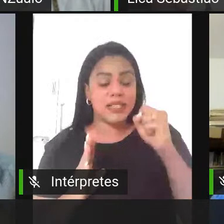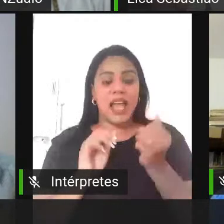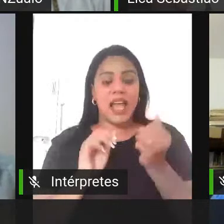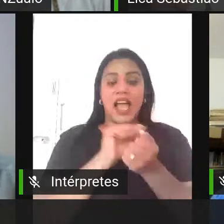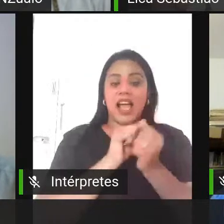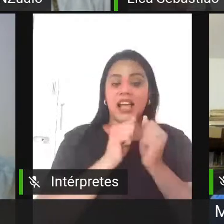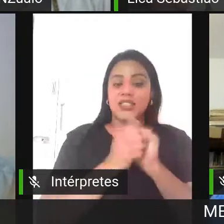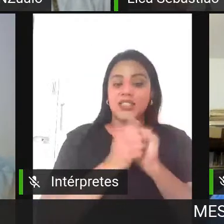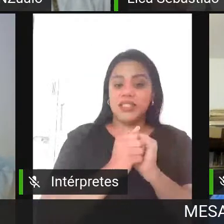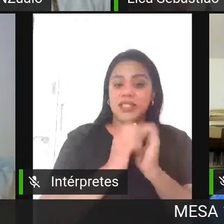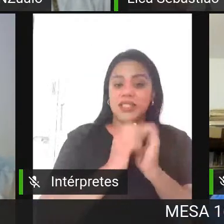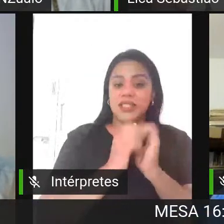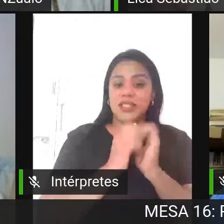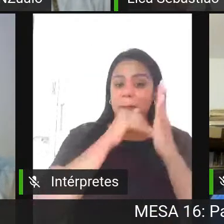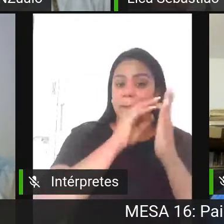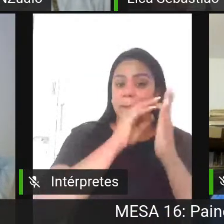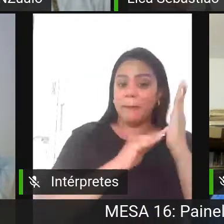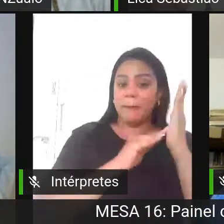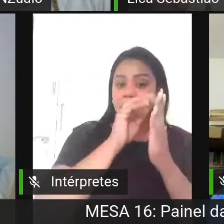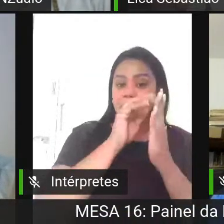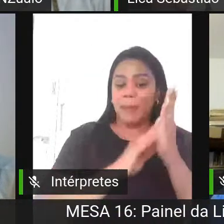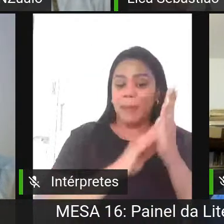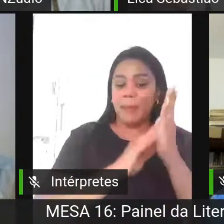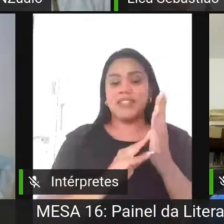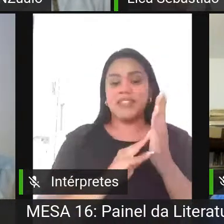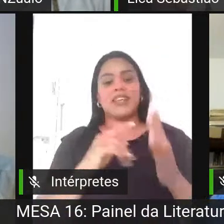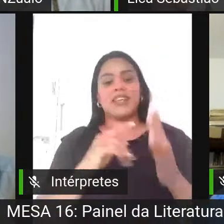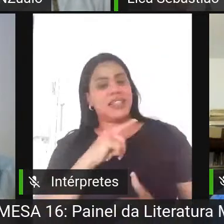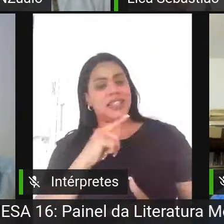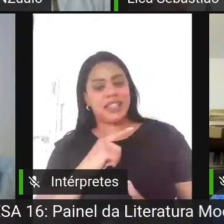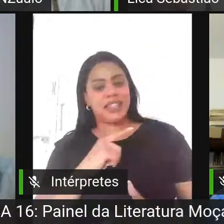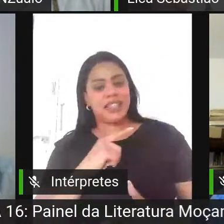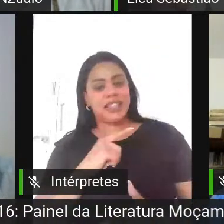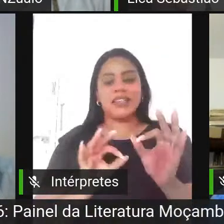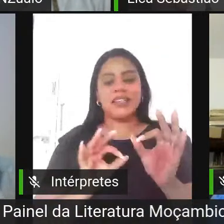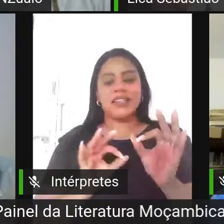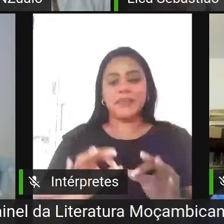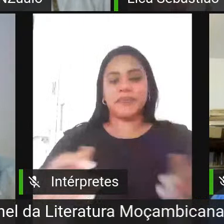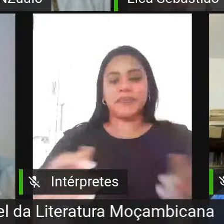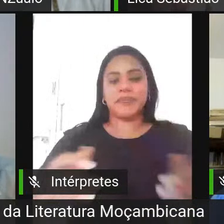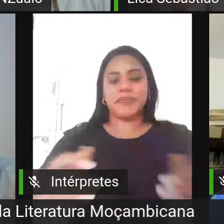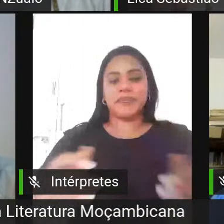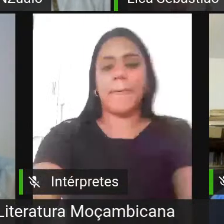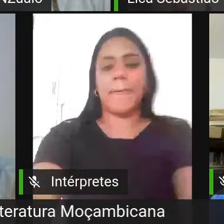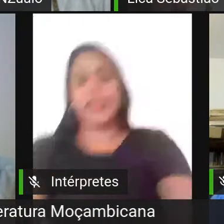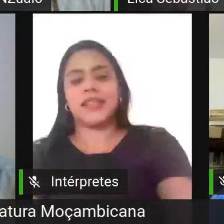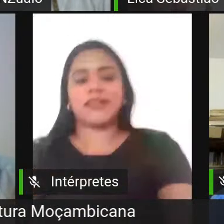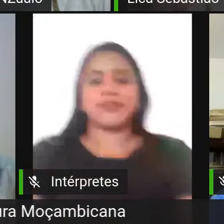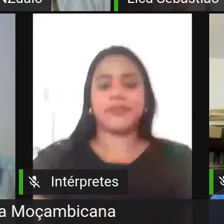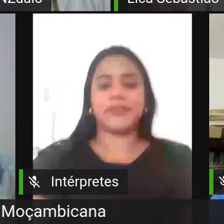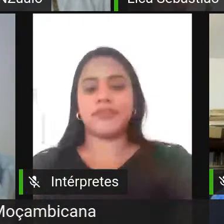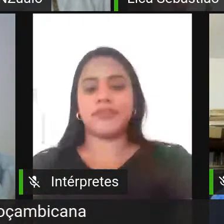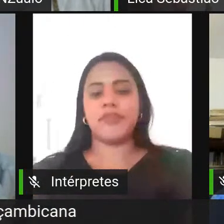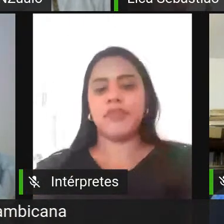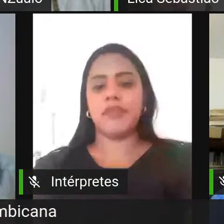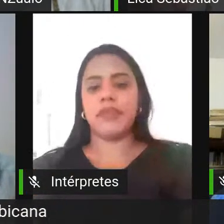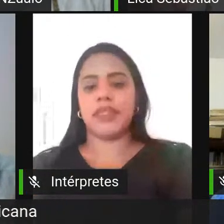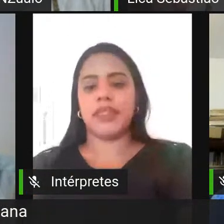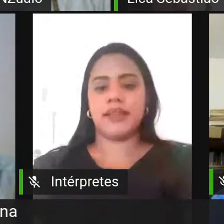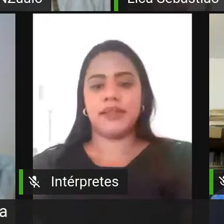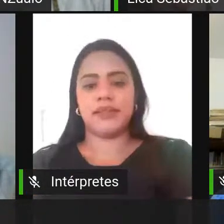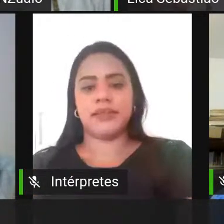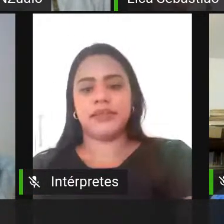Mentir Não é Mentir, um dos títulos de Carlos Oswaldo, e também venceu, inclusive, um concurso importante sobre a